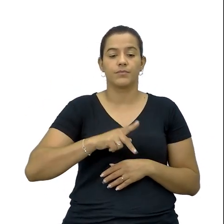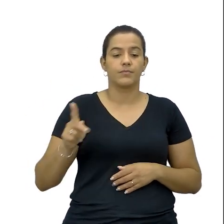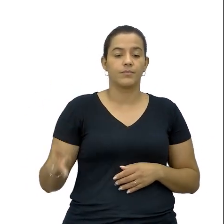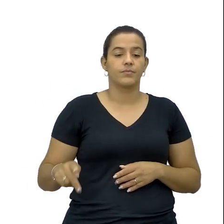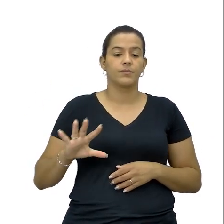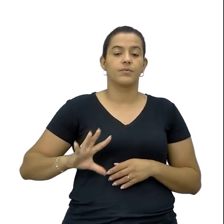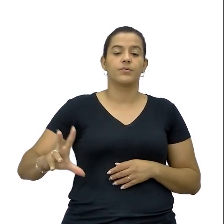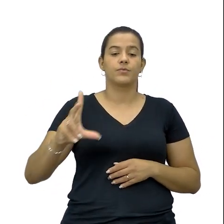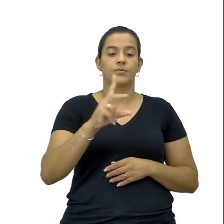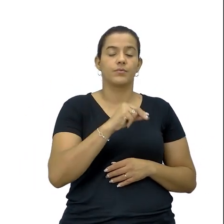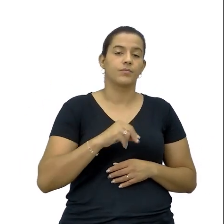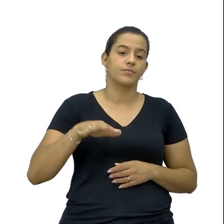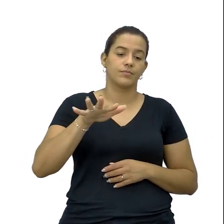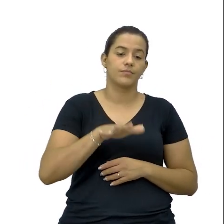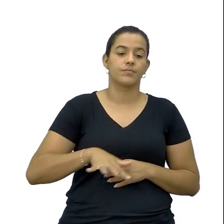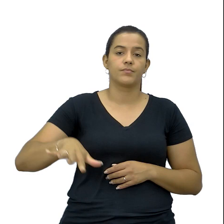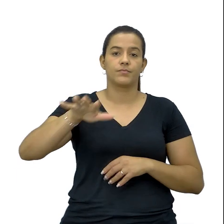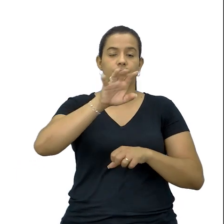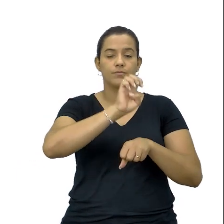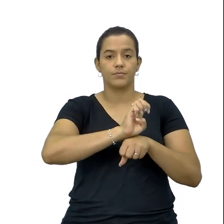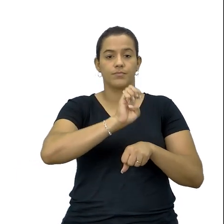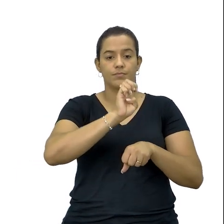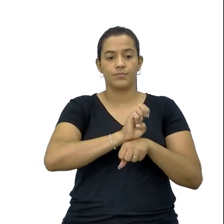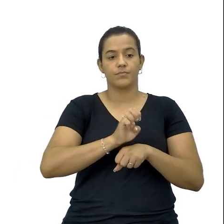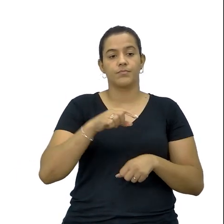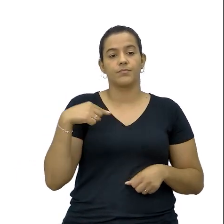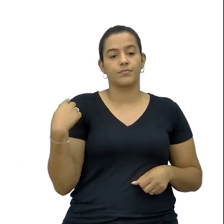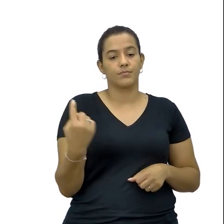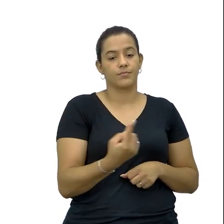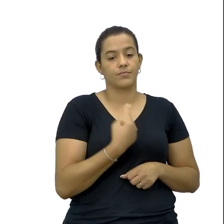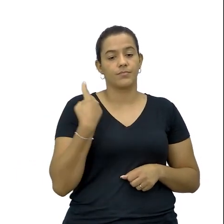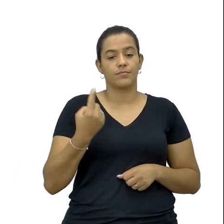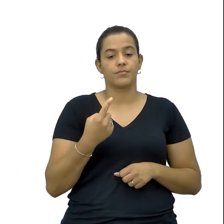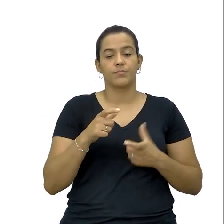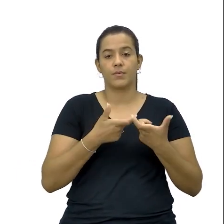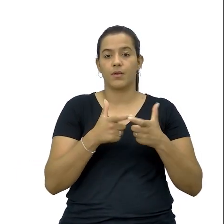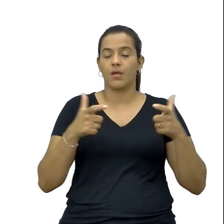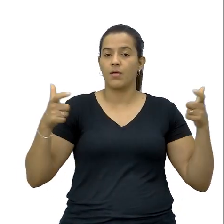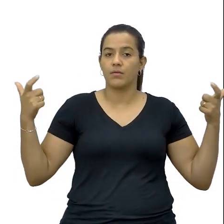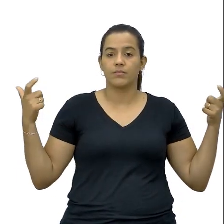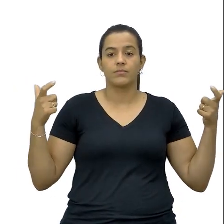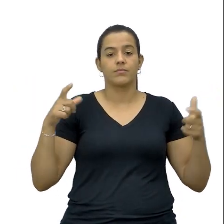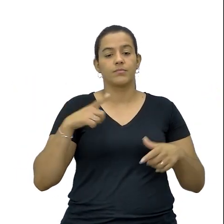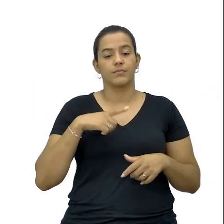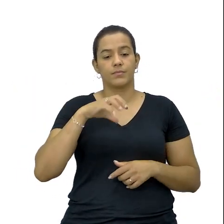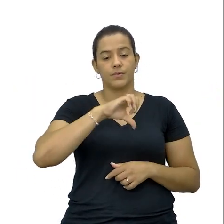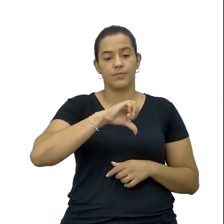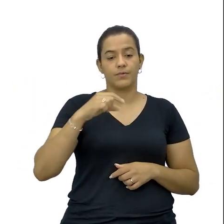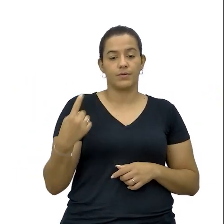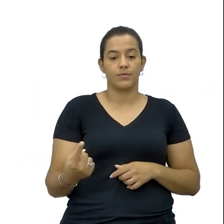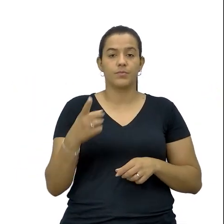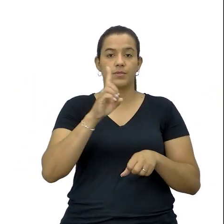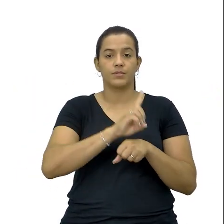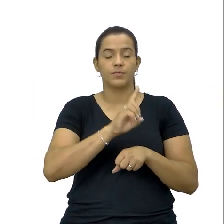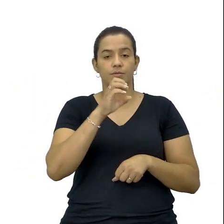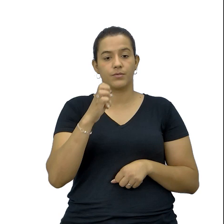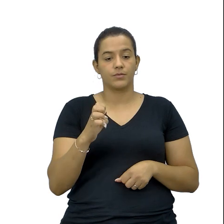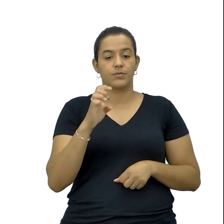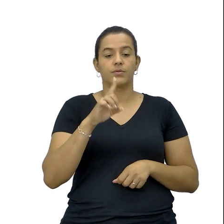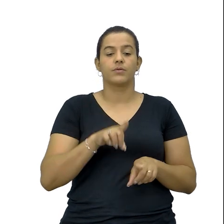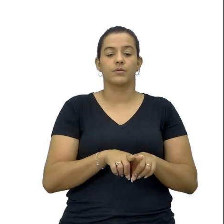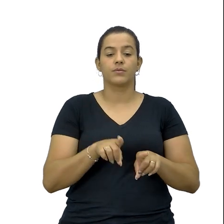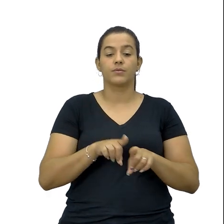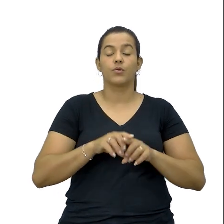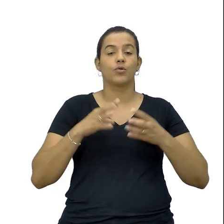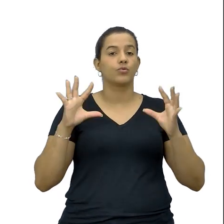que fazem parte de todo o Estado de São Paulo. Nós temos, é uma imensidão, né? Nós temos 91 diretorias distribuídas por